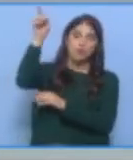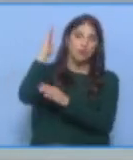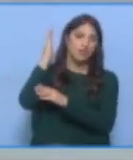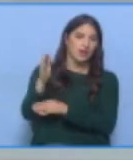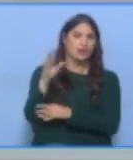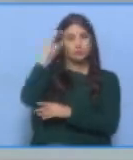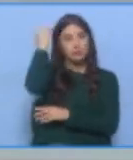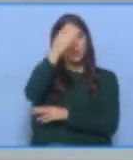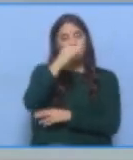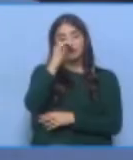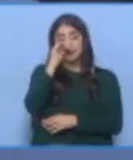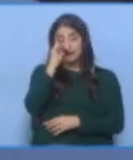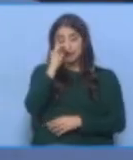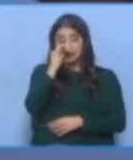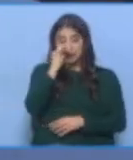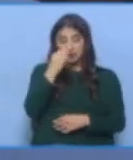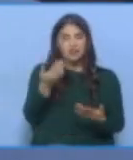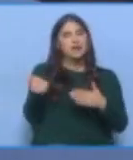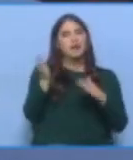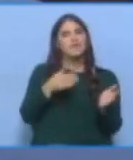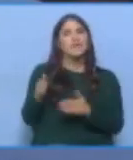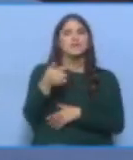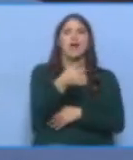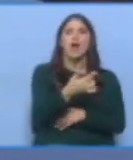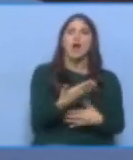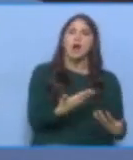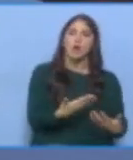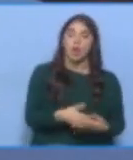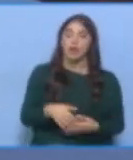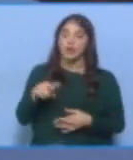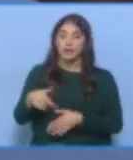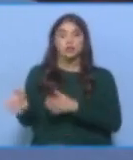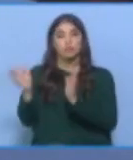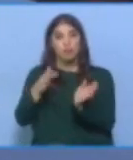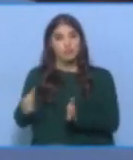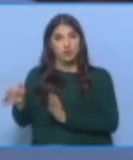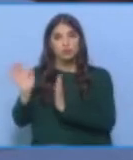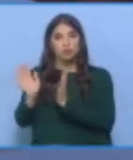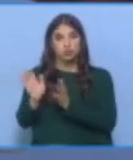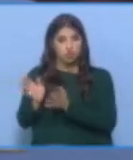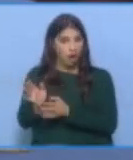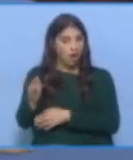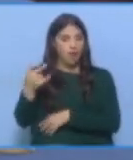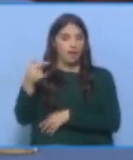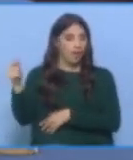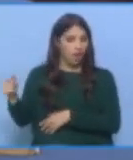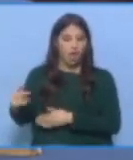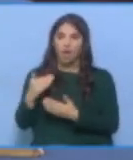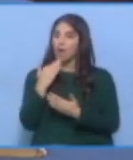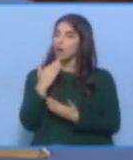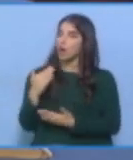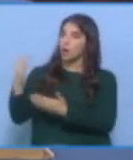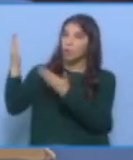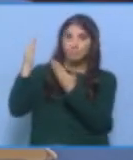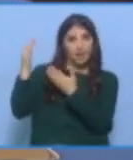canonização, em que fase é que está? Sim. Neste momento, portanto, como eu disse, ele já é venerável, o venerável Carlo Acutis, já foi reconhecido as